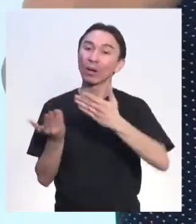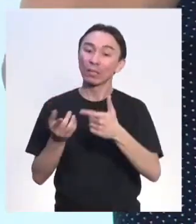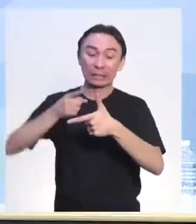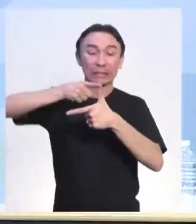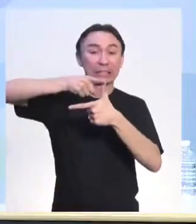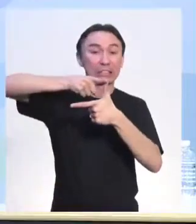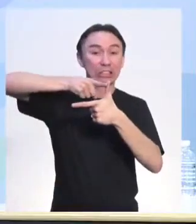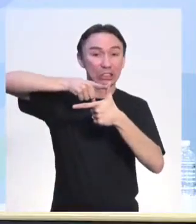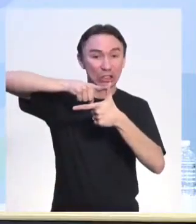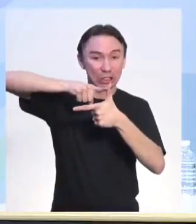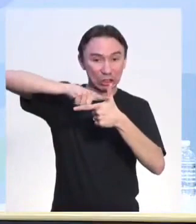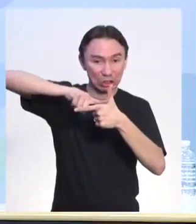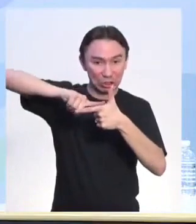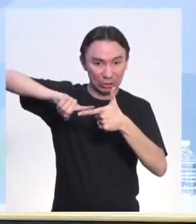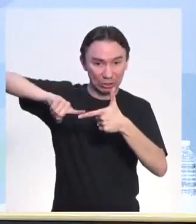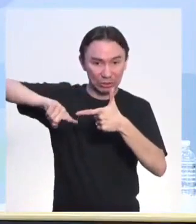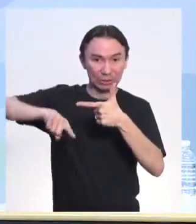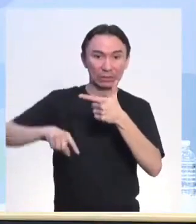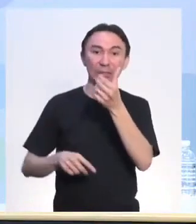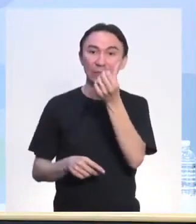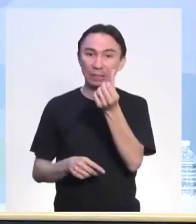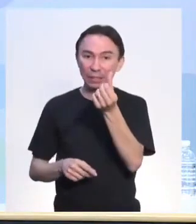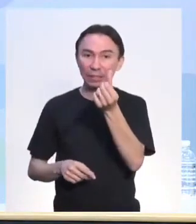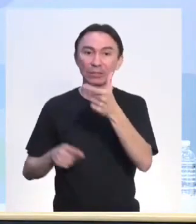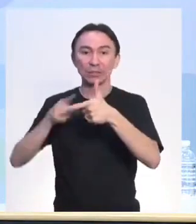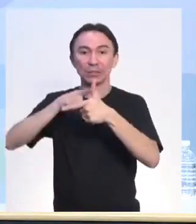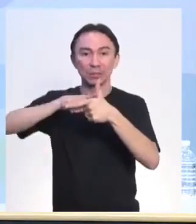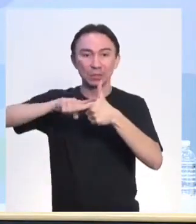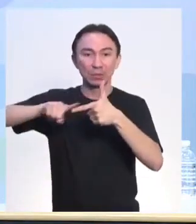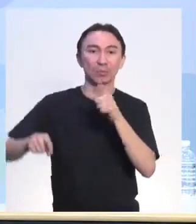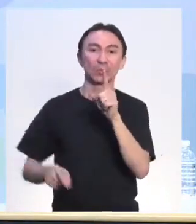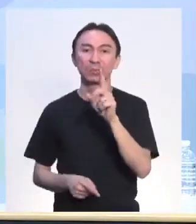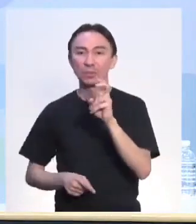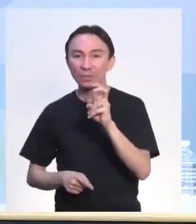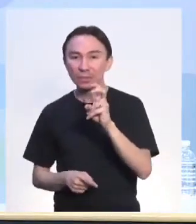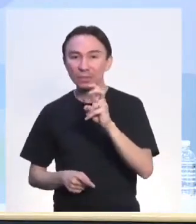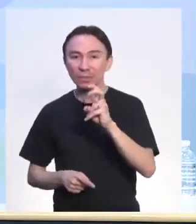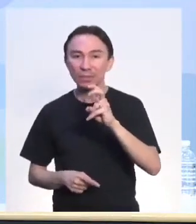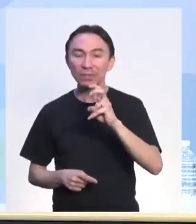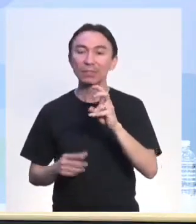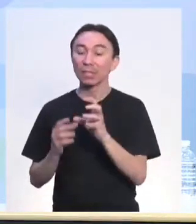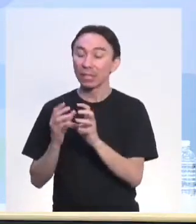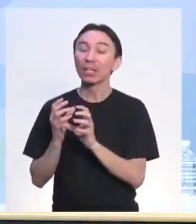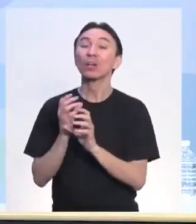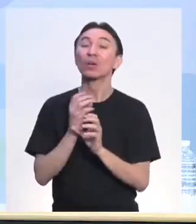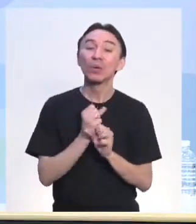divisão, 6 dividido por 15, e obtive